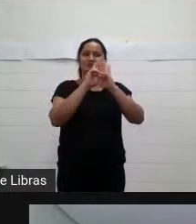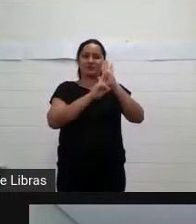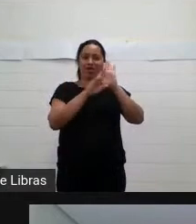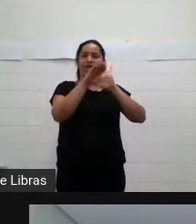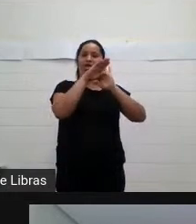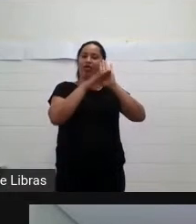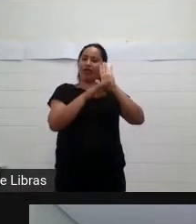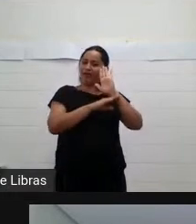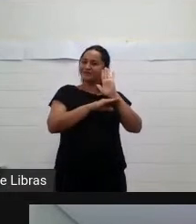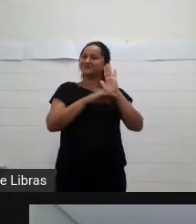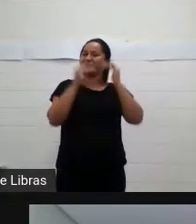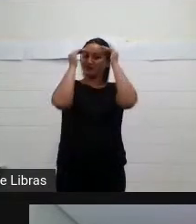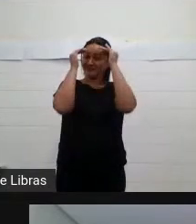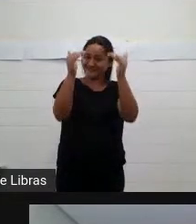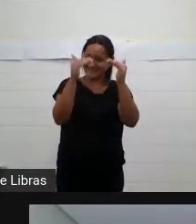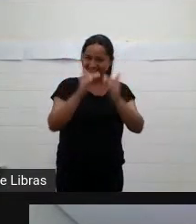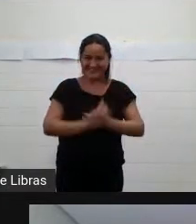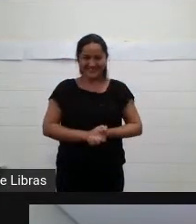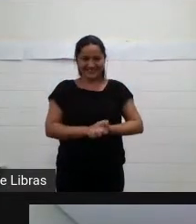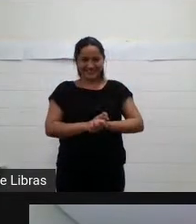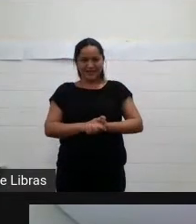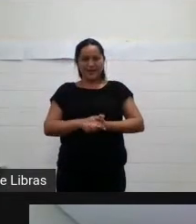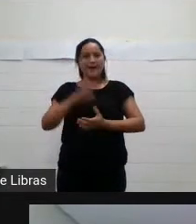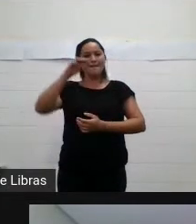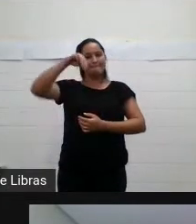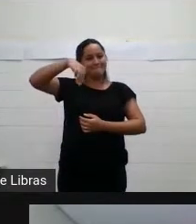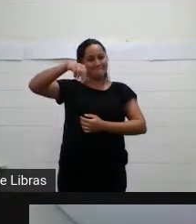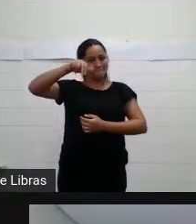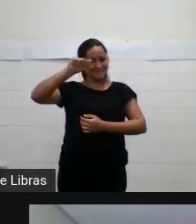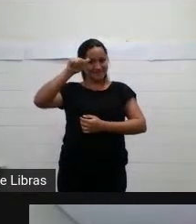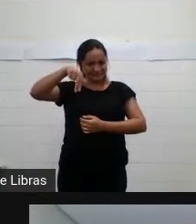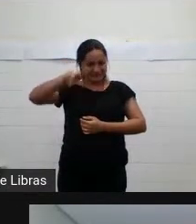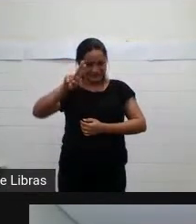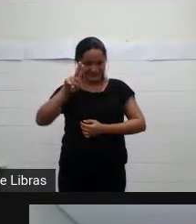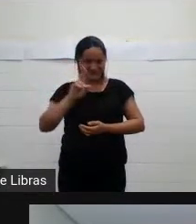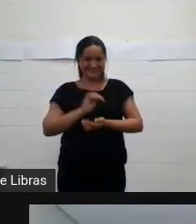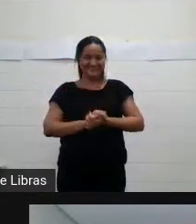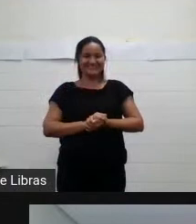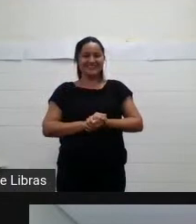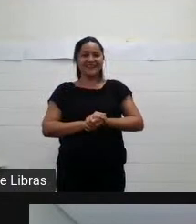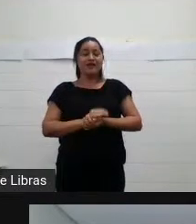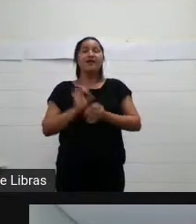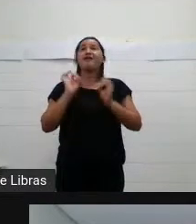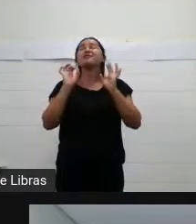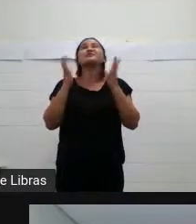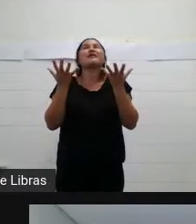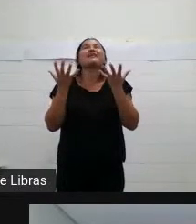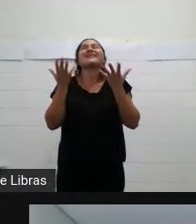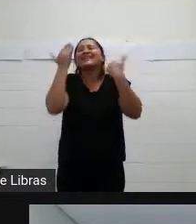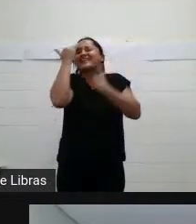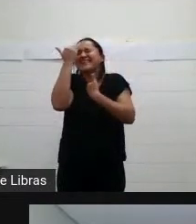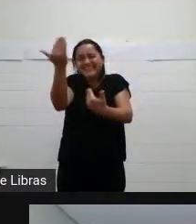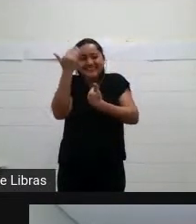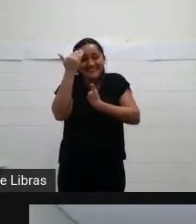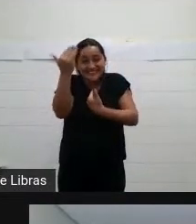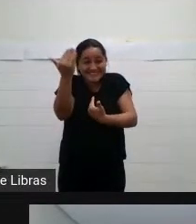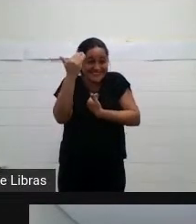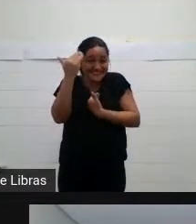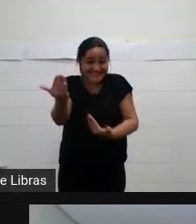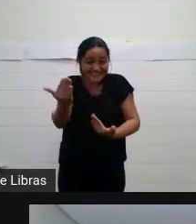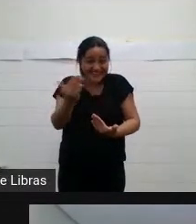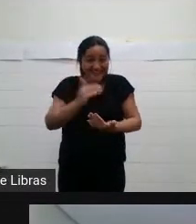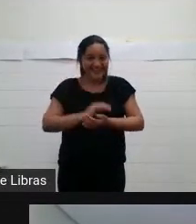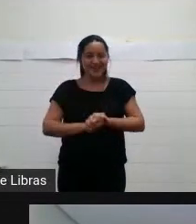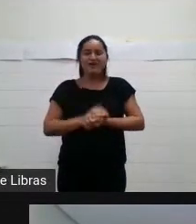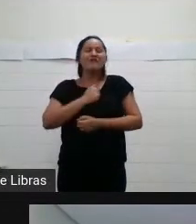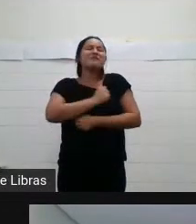bom? Manu, meu bem, com você a palavra. Bem, não só queria agradecer, né, foi extremamente